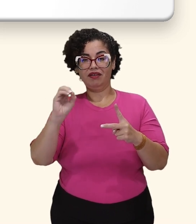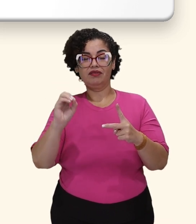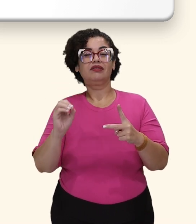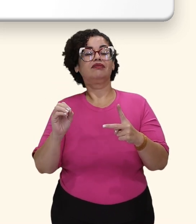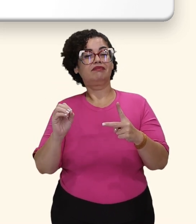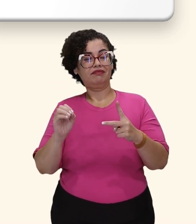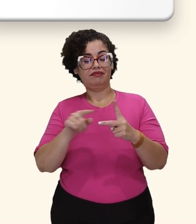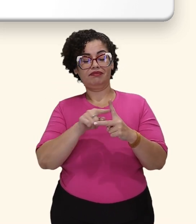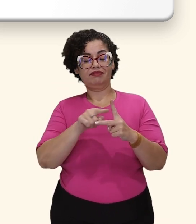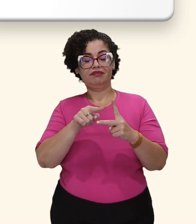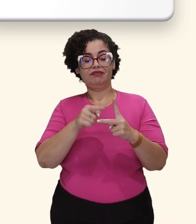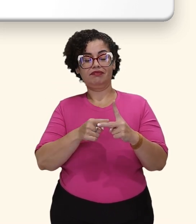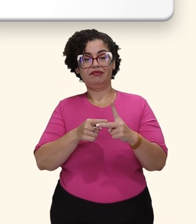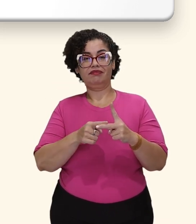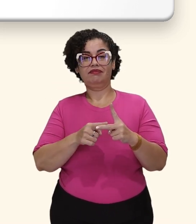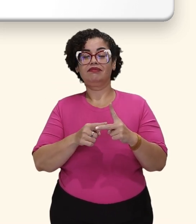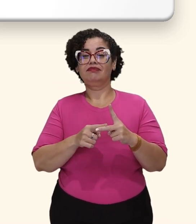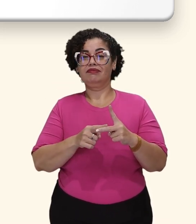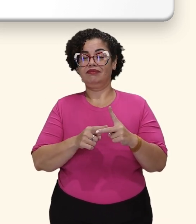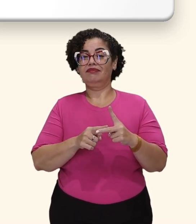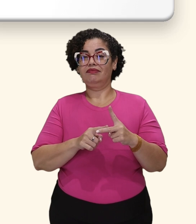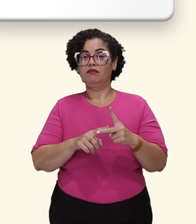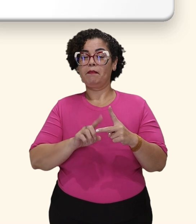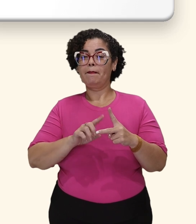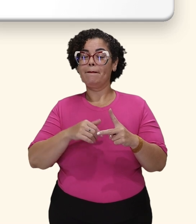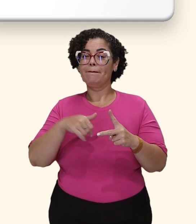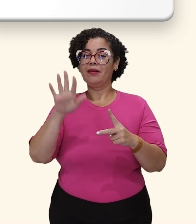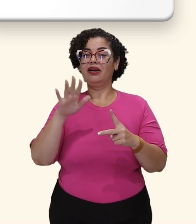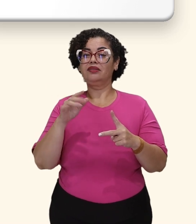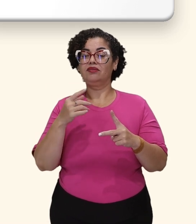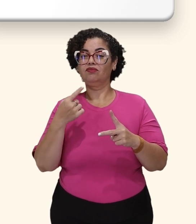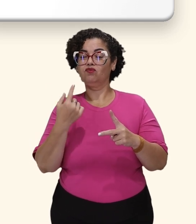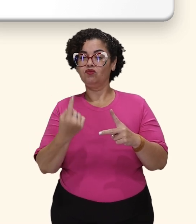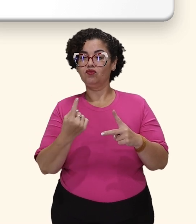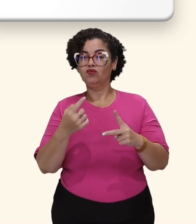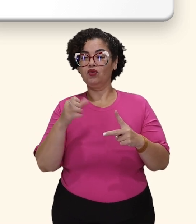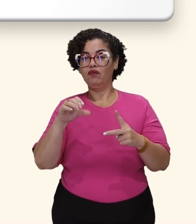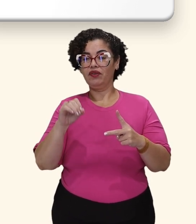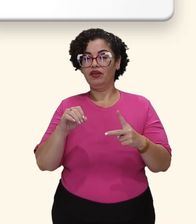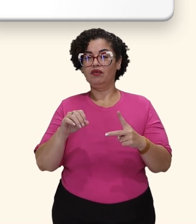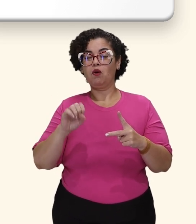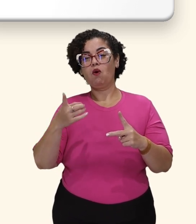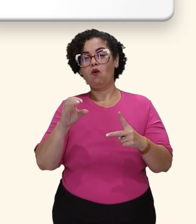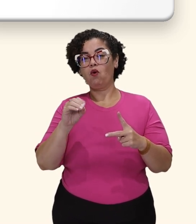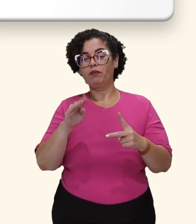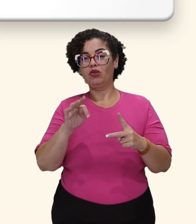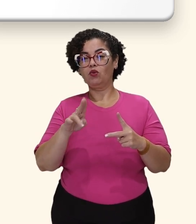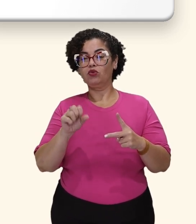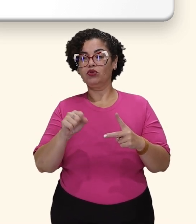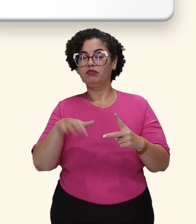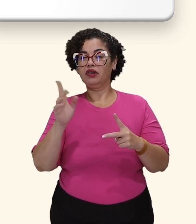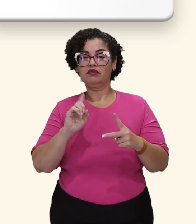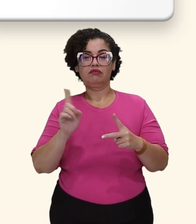graus. Vale dizer que o triângulo não pode ter mais de um ângulo reto e nem mais de um ângulo